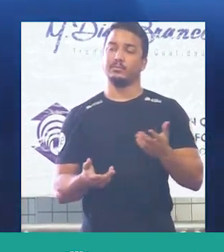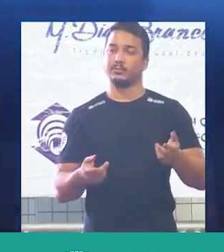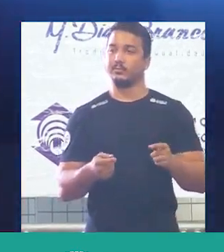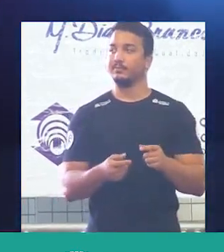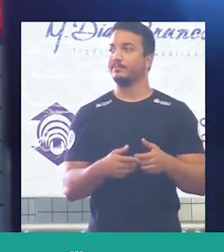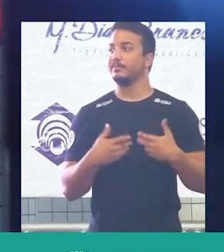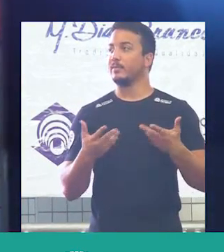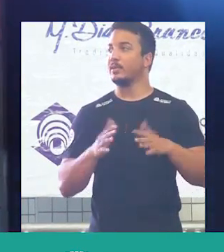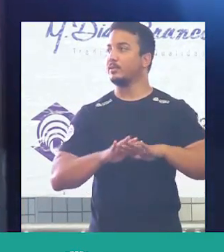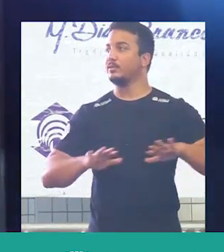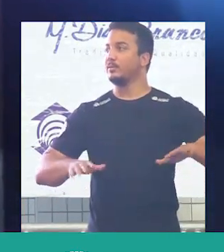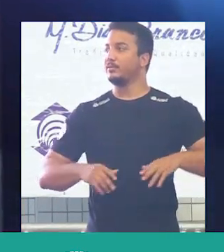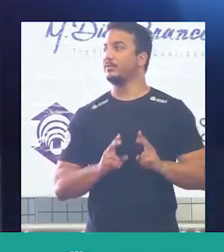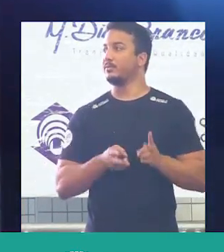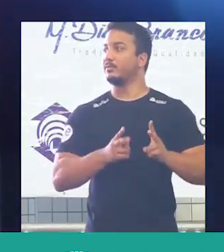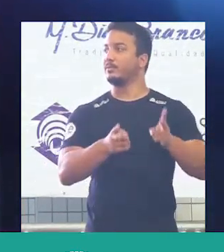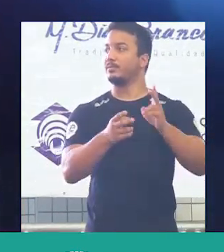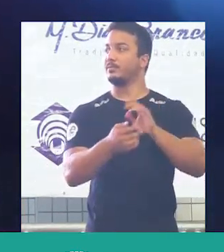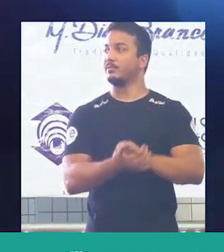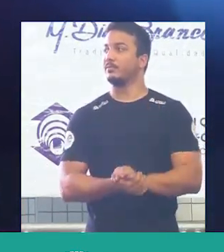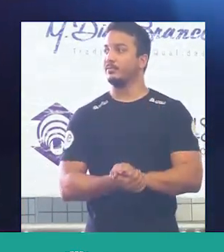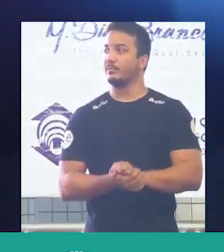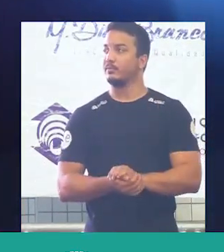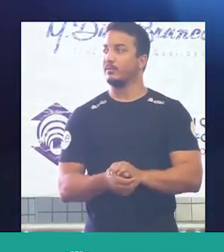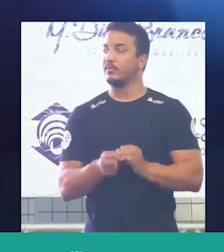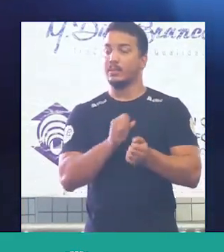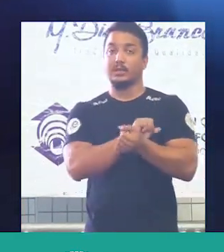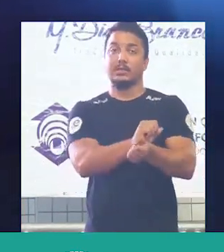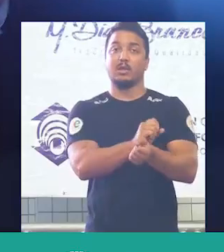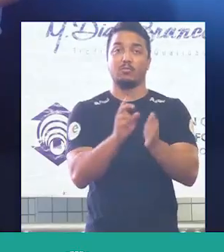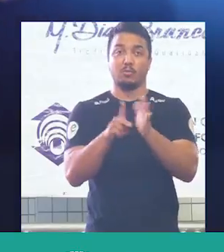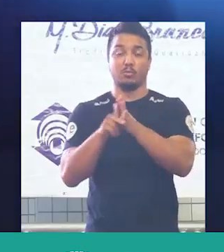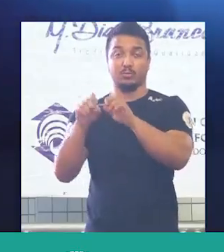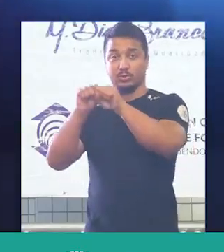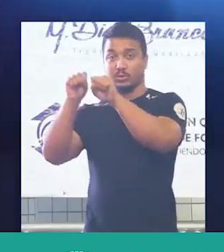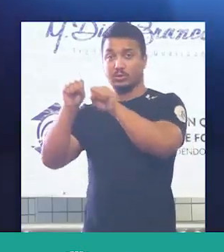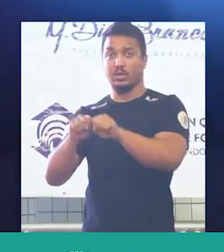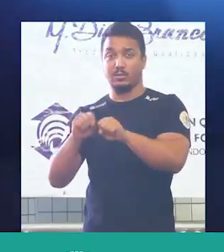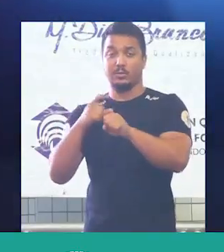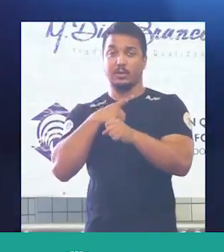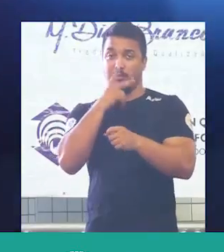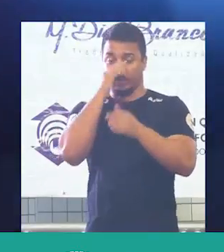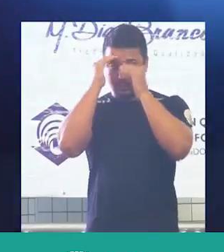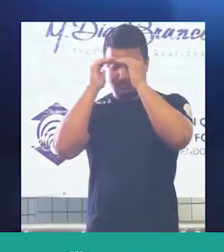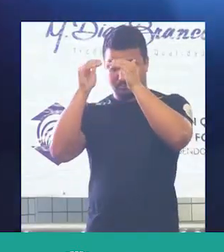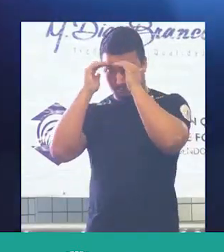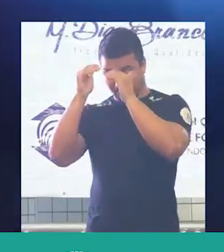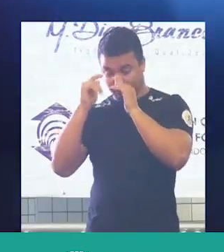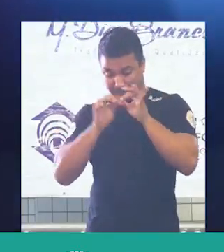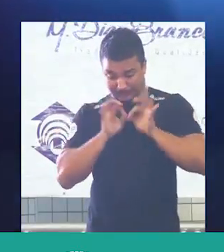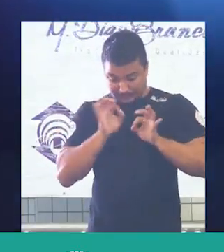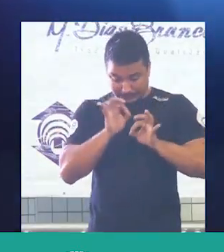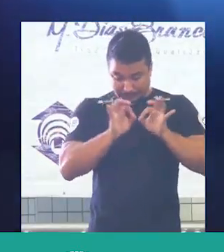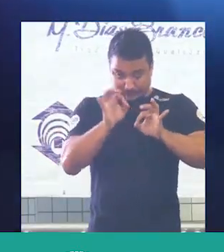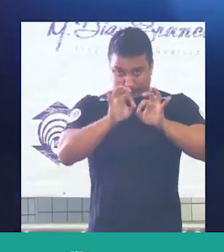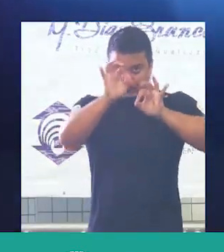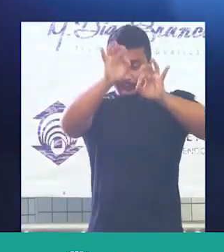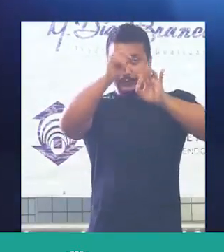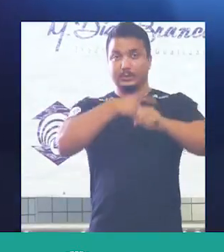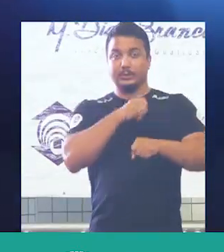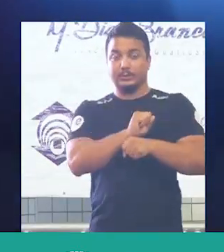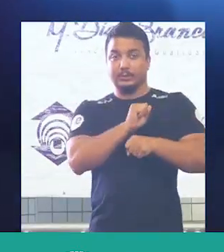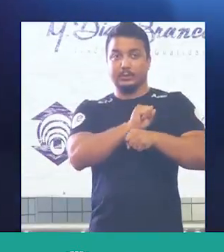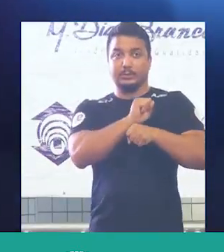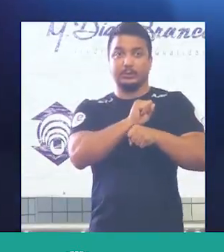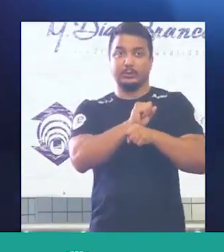bem, vamos em frente. Mas como você é escravo do sistema, você tem que estar se preparando, não é não? Como eu sou